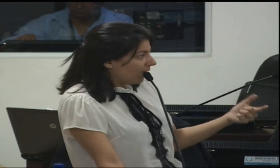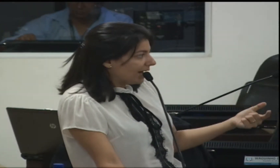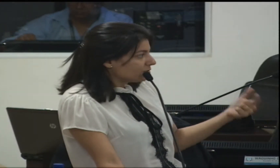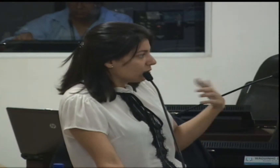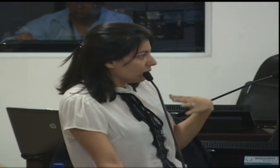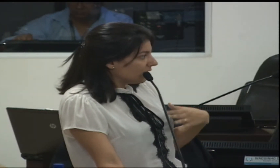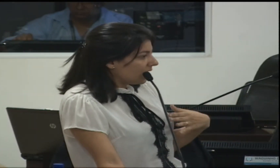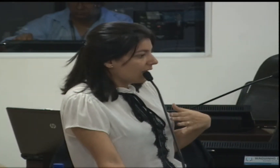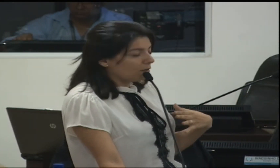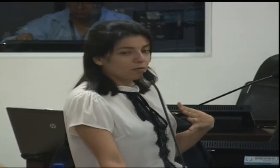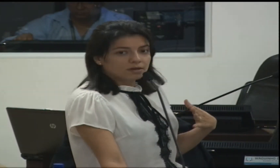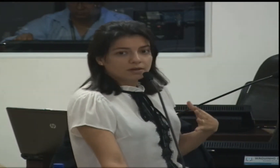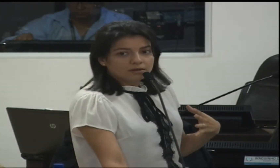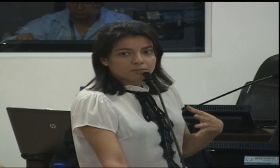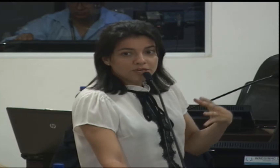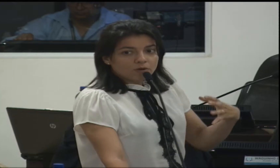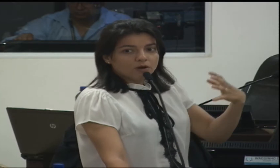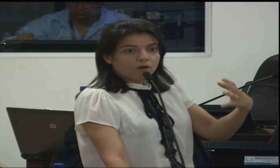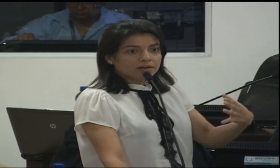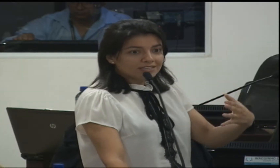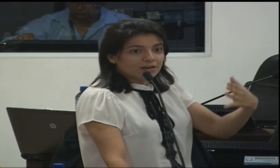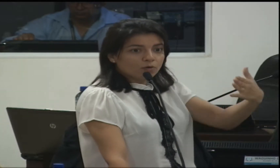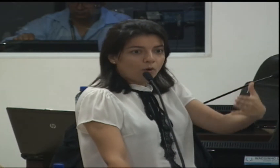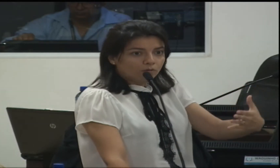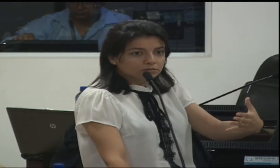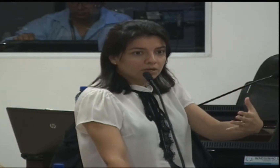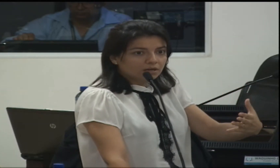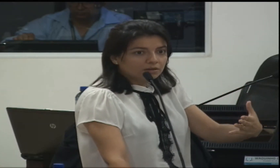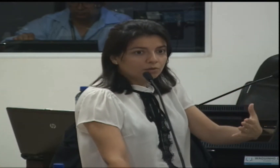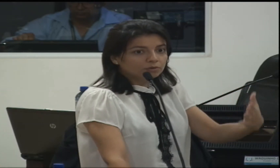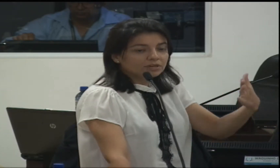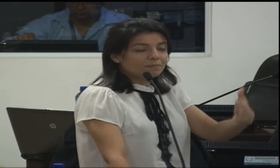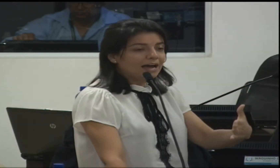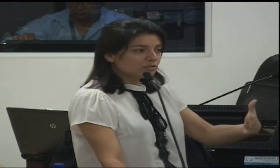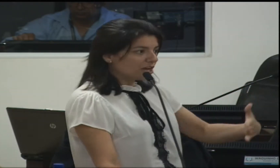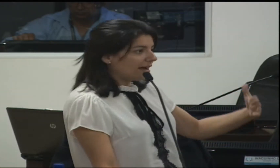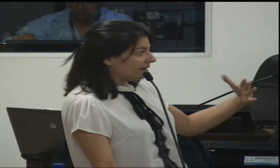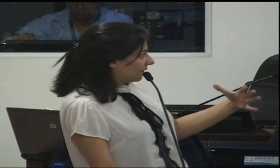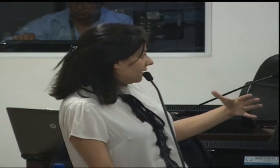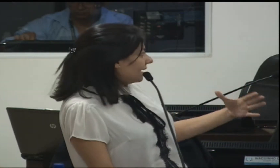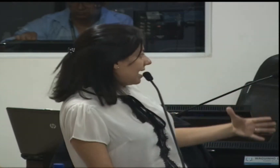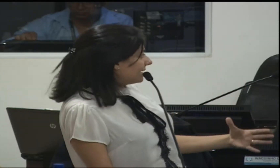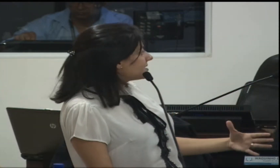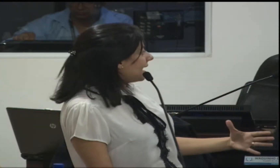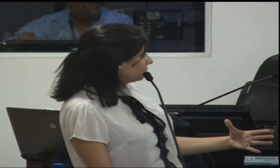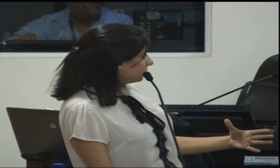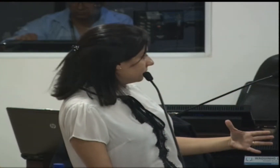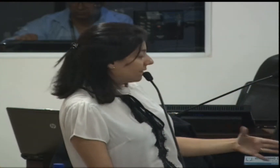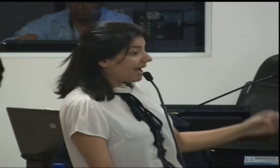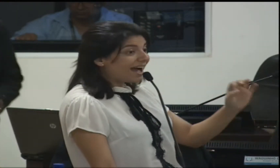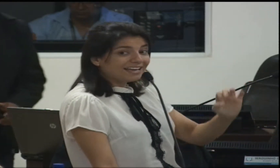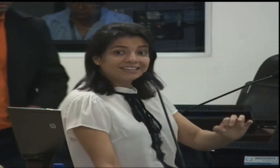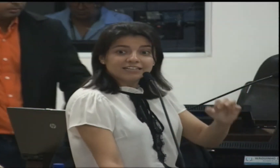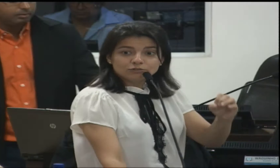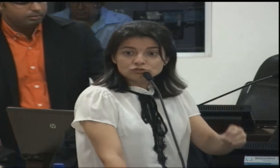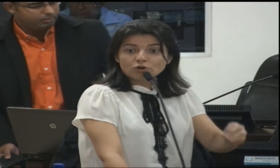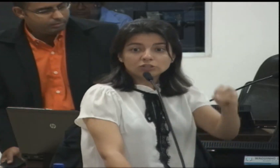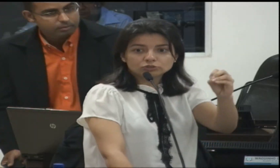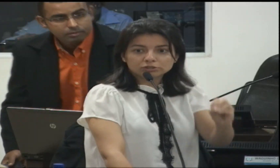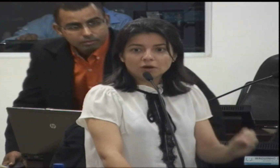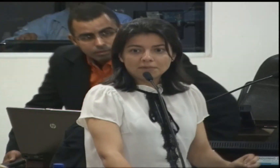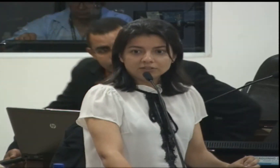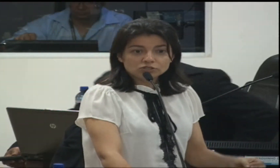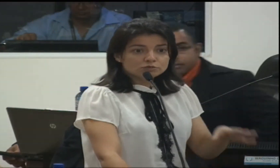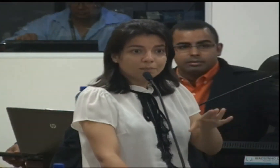não faz com que eu me coloque contra o trabalho já realizado. Ainda que eu